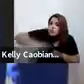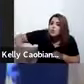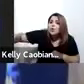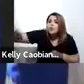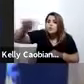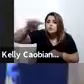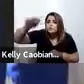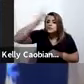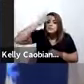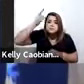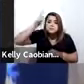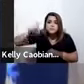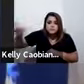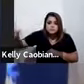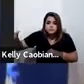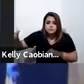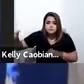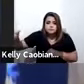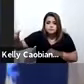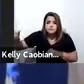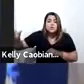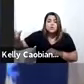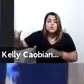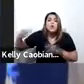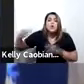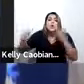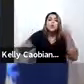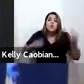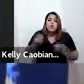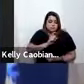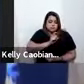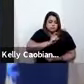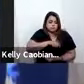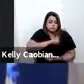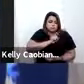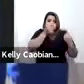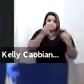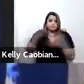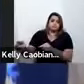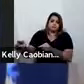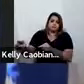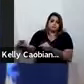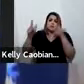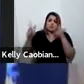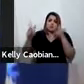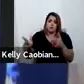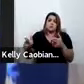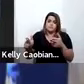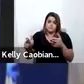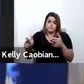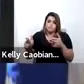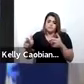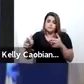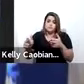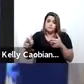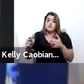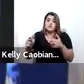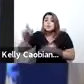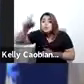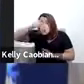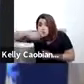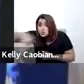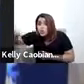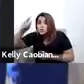caracterizou esse gesto dela como de intensa crueldade. e isso fez com que os